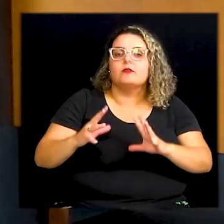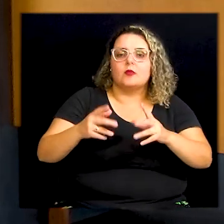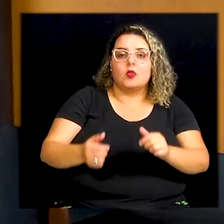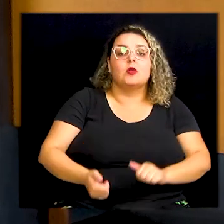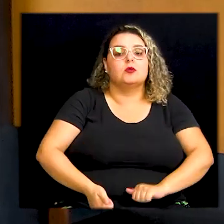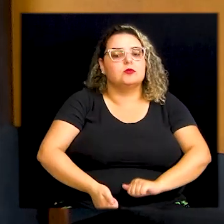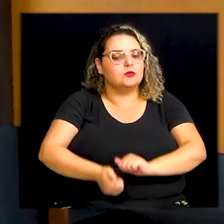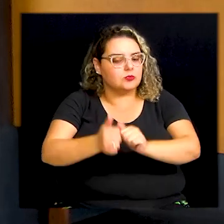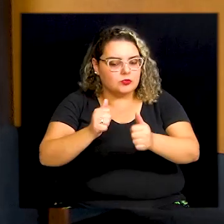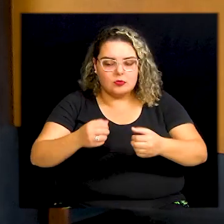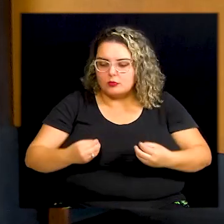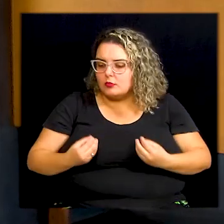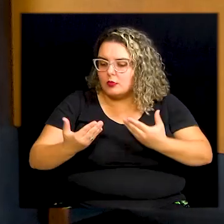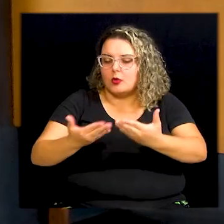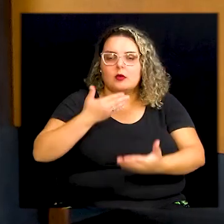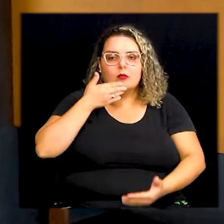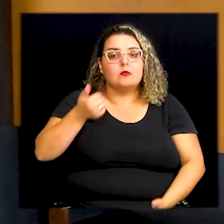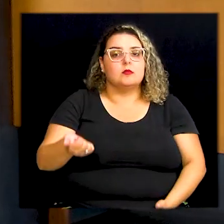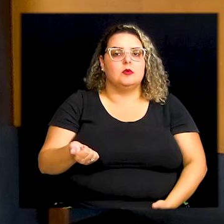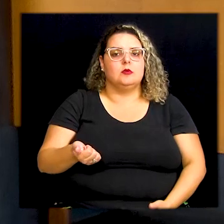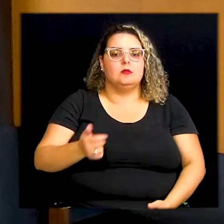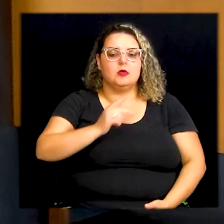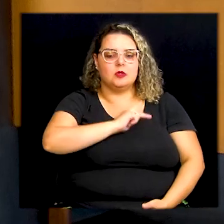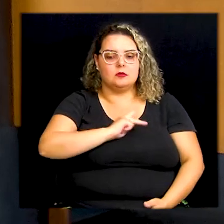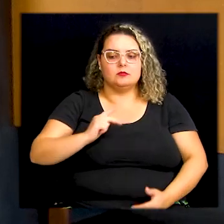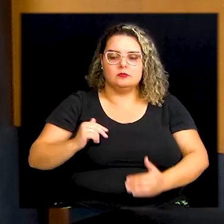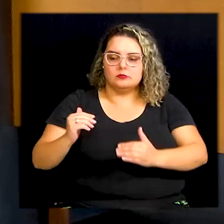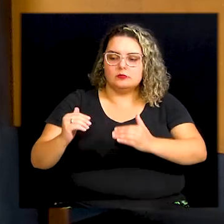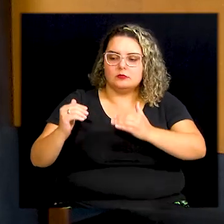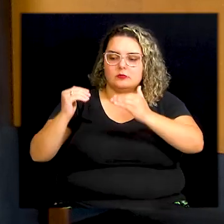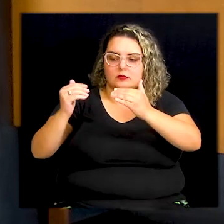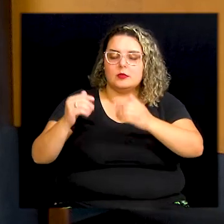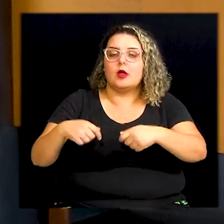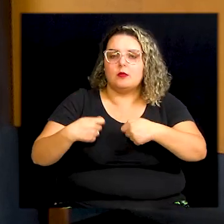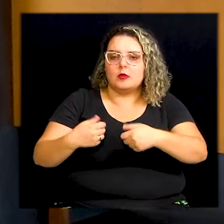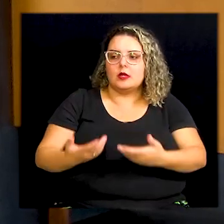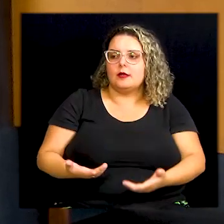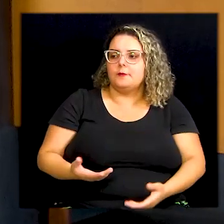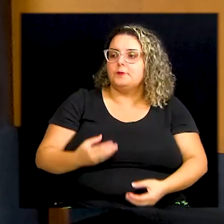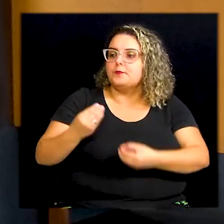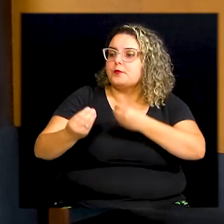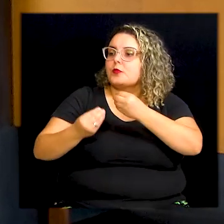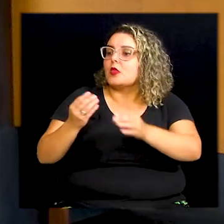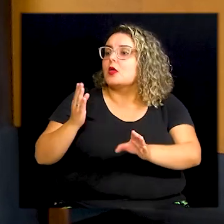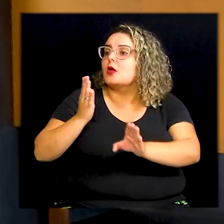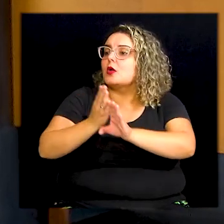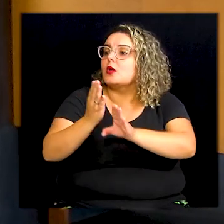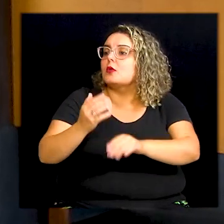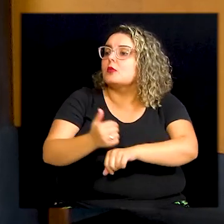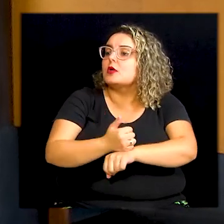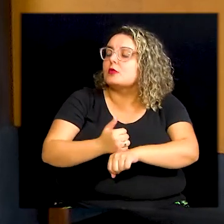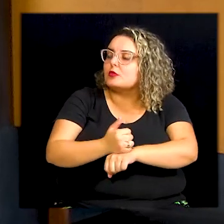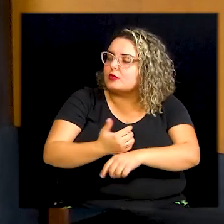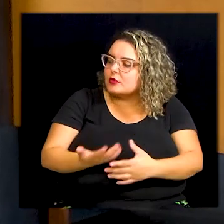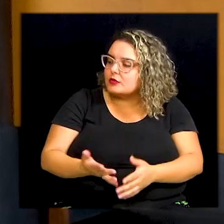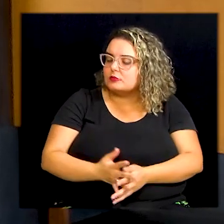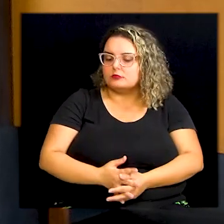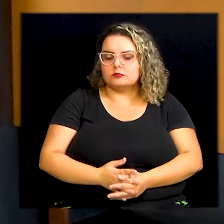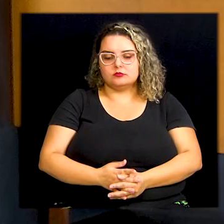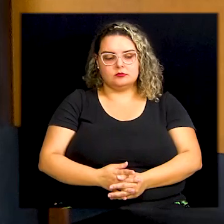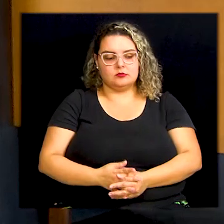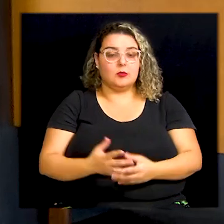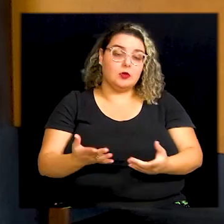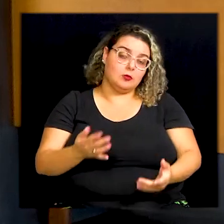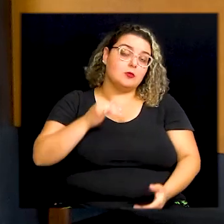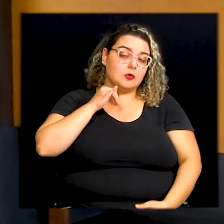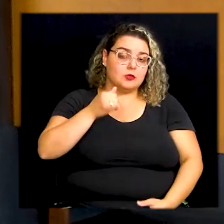os jogos a gente deu o nosso melhor para colocar a Ponte Preta onde ela tem que estar. Como que você foi descoberto pelo profissional? Cara,